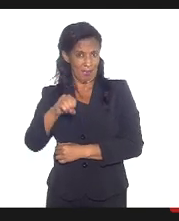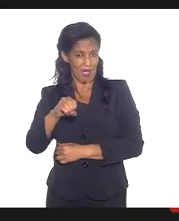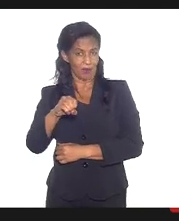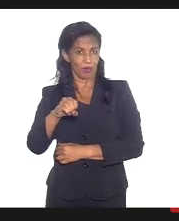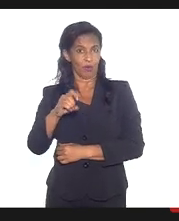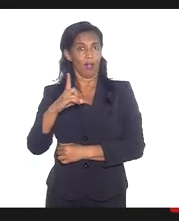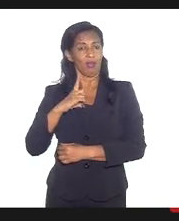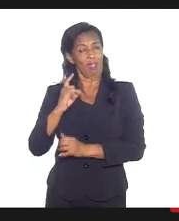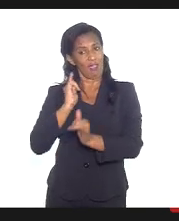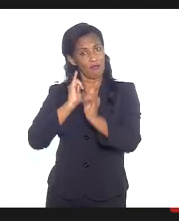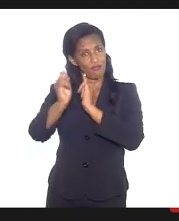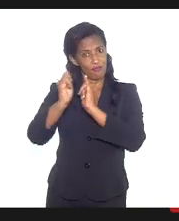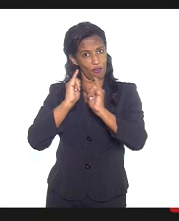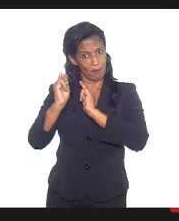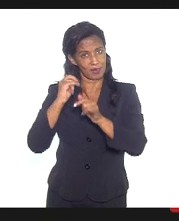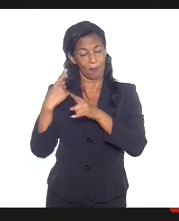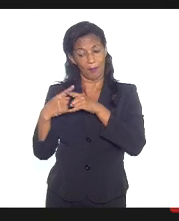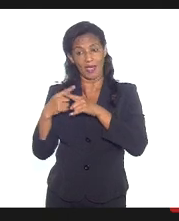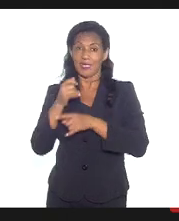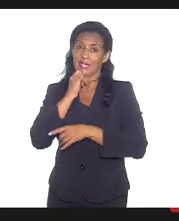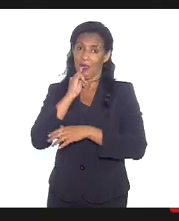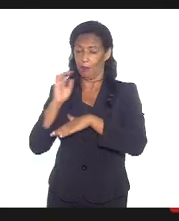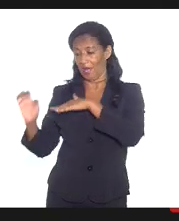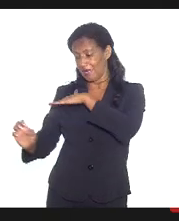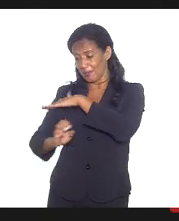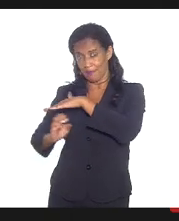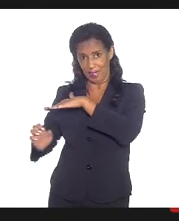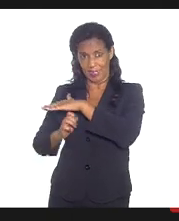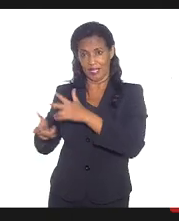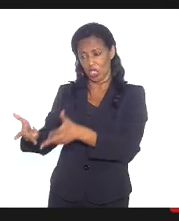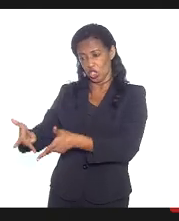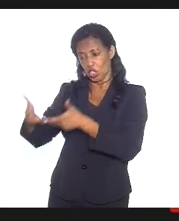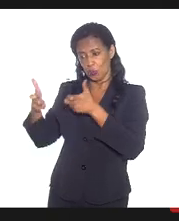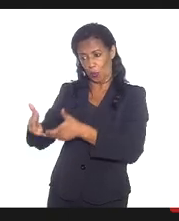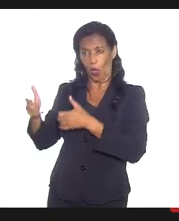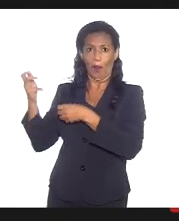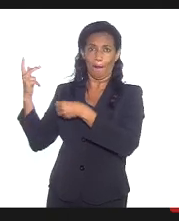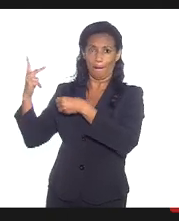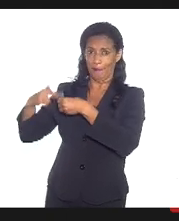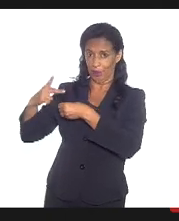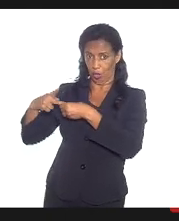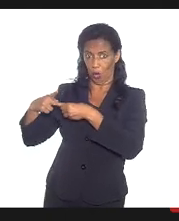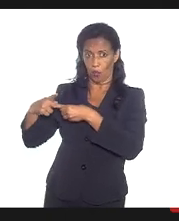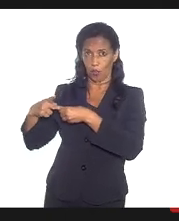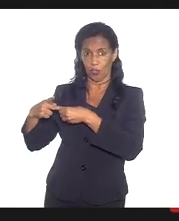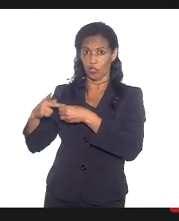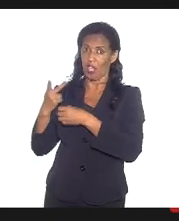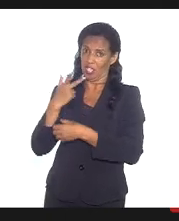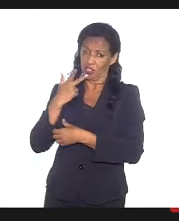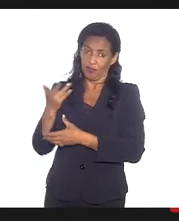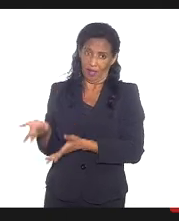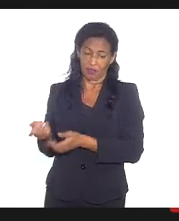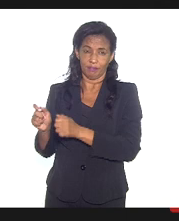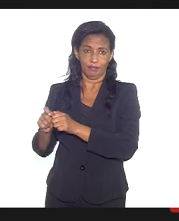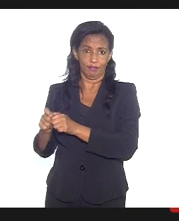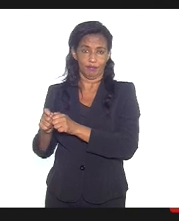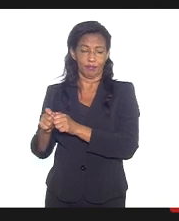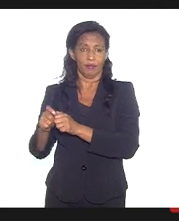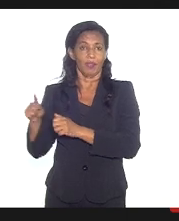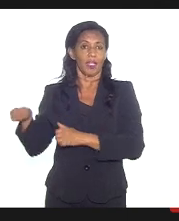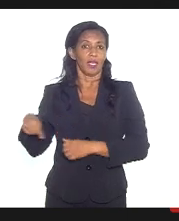empresas exploradoras de petróleo fazem, né? A princípio, esse dado ele é público, porque ele é o DAP e o